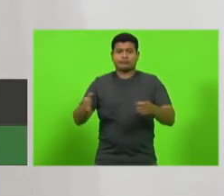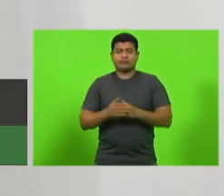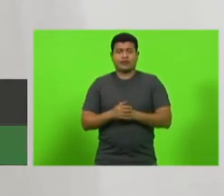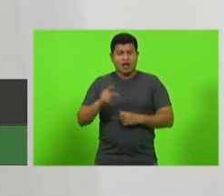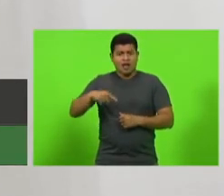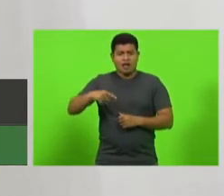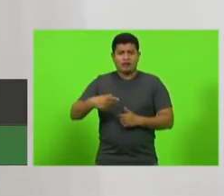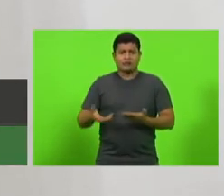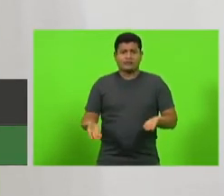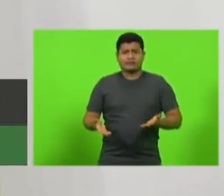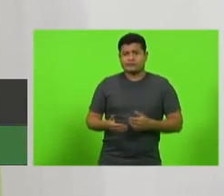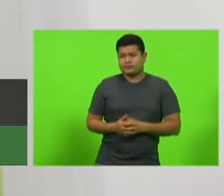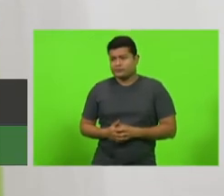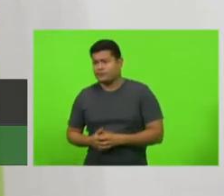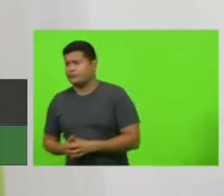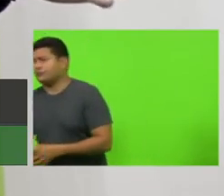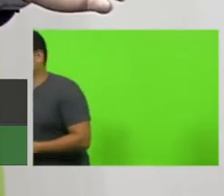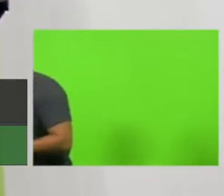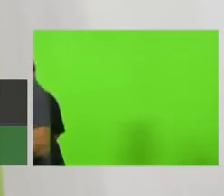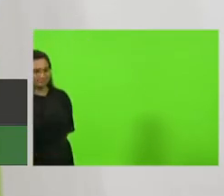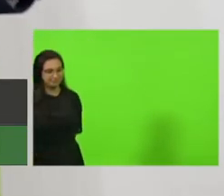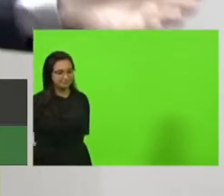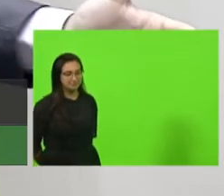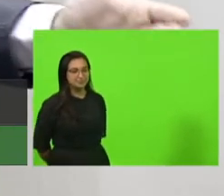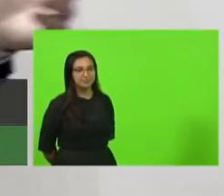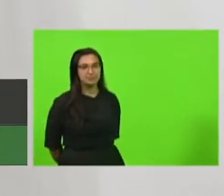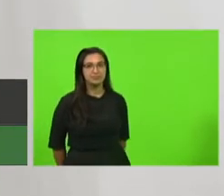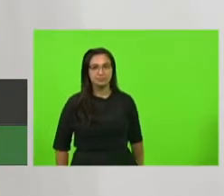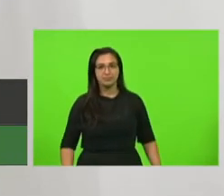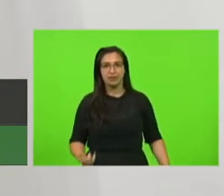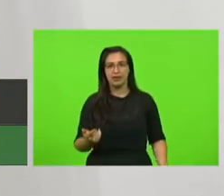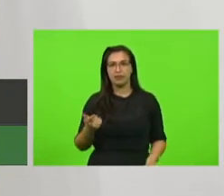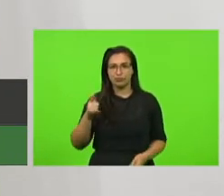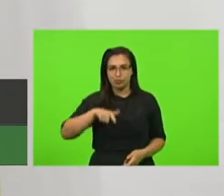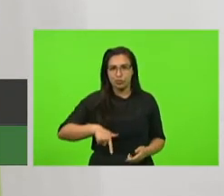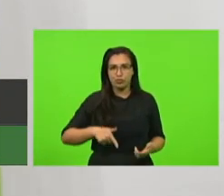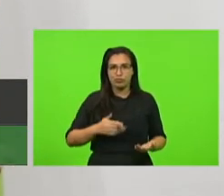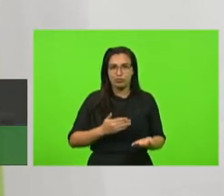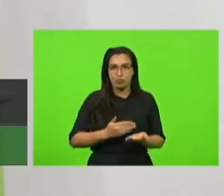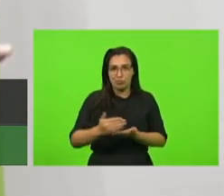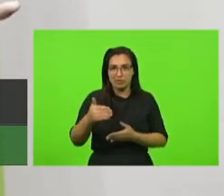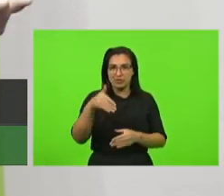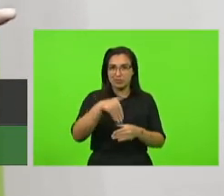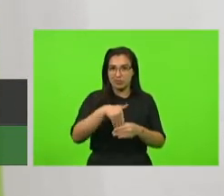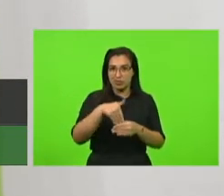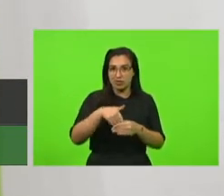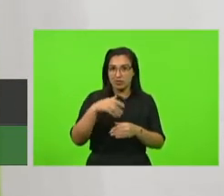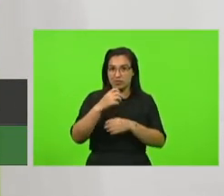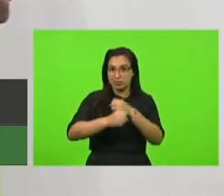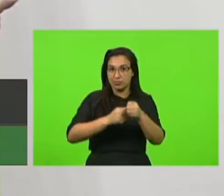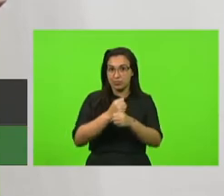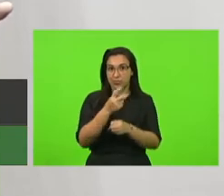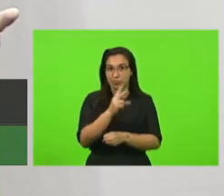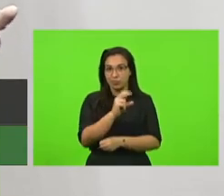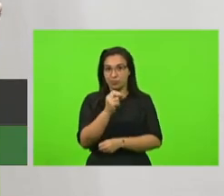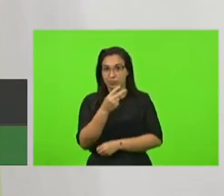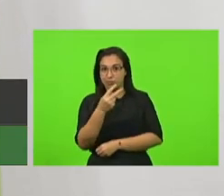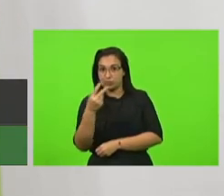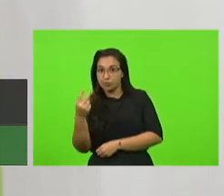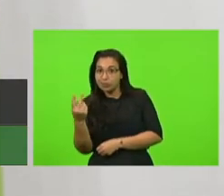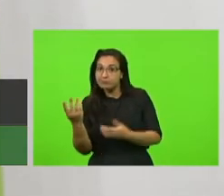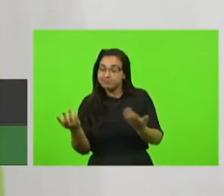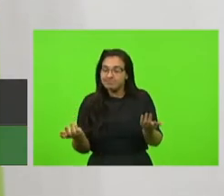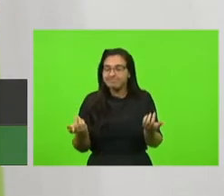nós estamos no início de um ciclo eleitoral? E aí, claro, não é muito conveniente